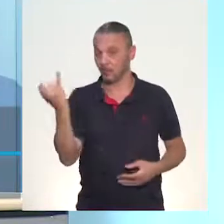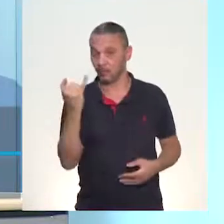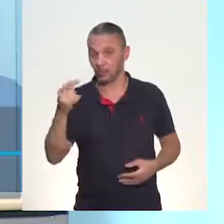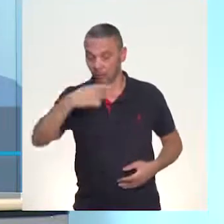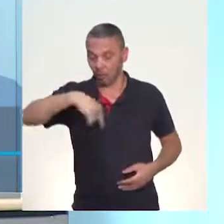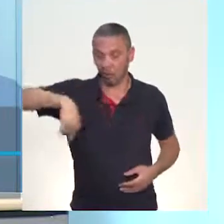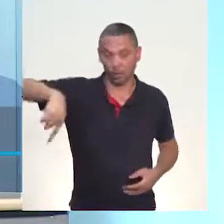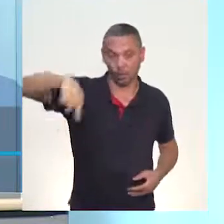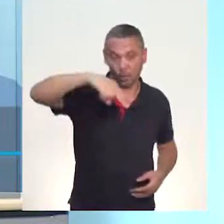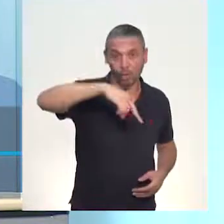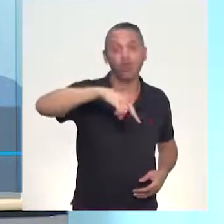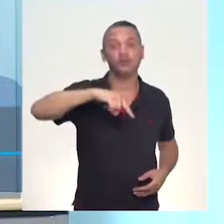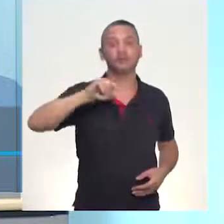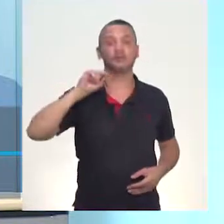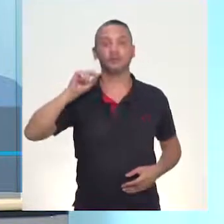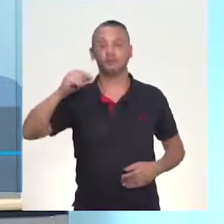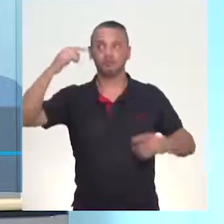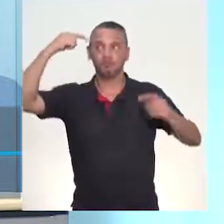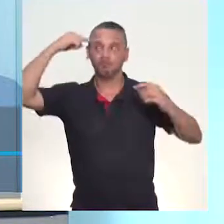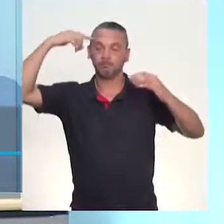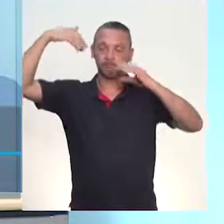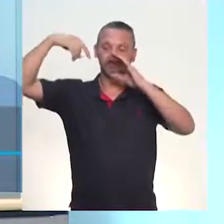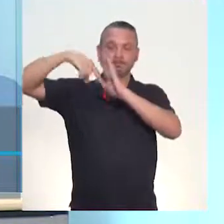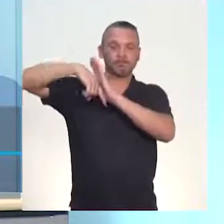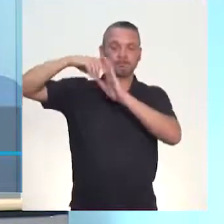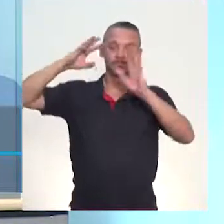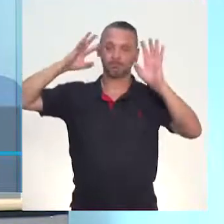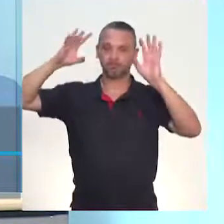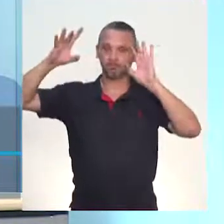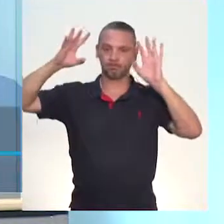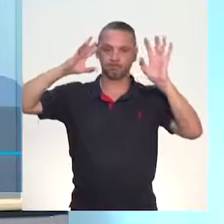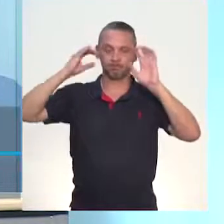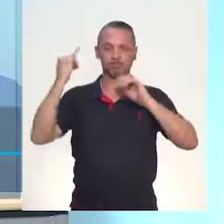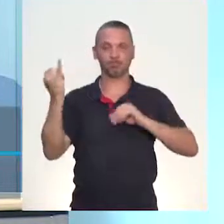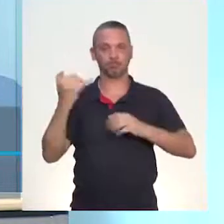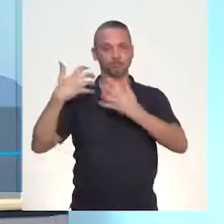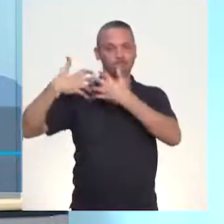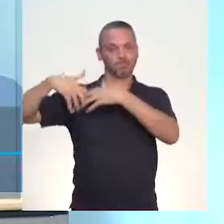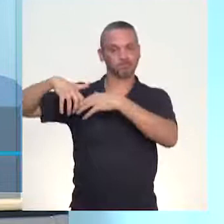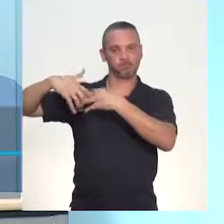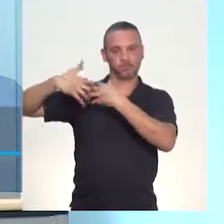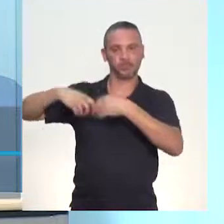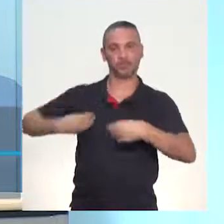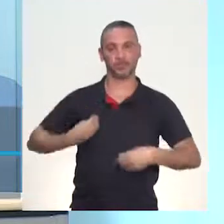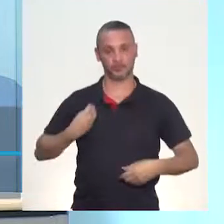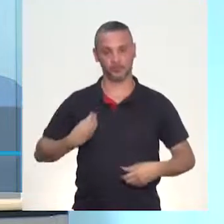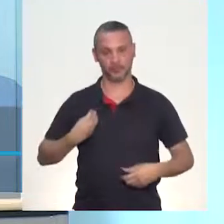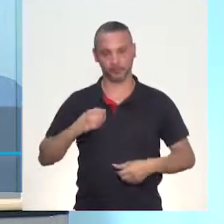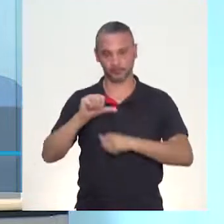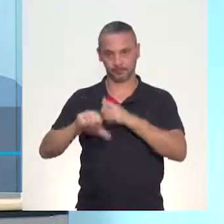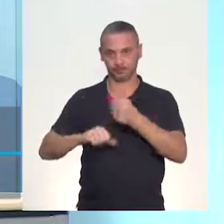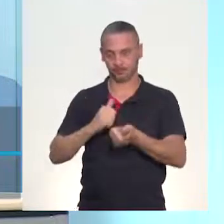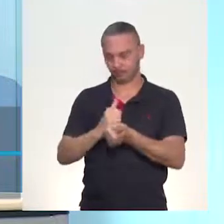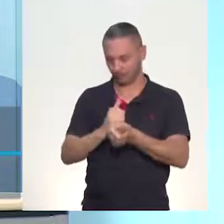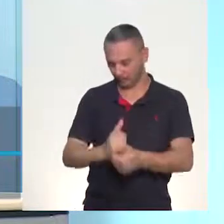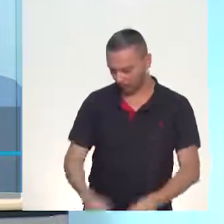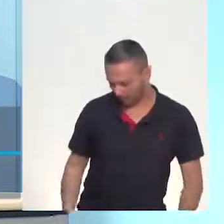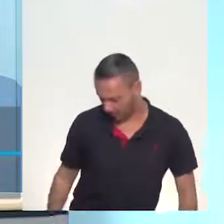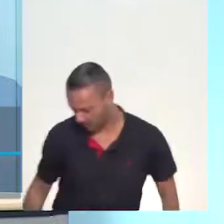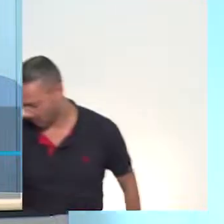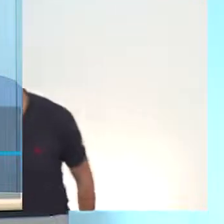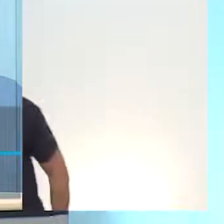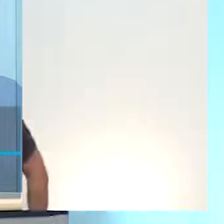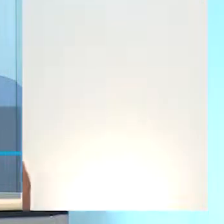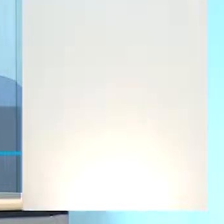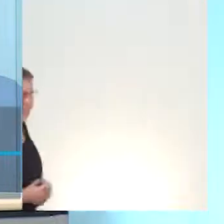para nós mesmos nos pensarmos, ou seja, para nós refletirmos a nossa própria vida, tá certo? É isso que eu